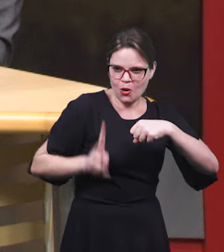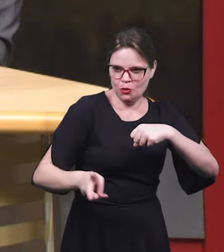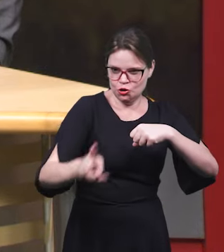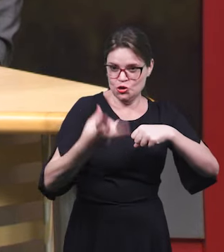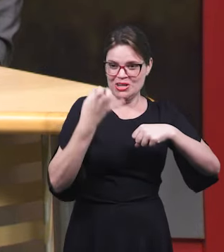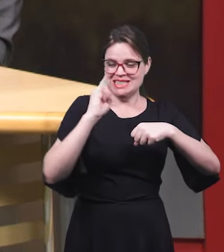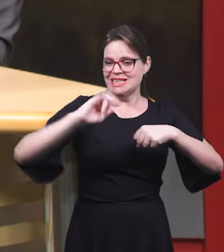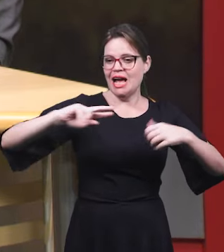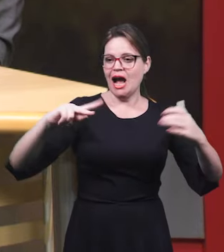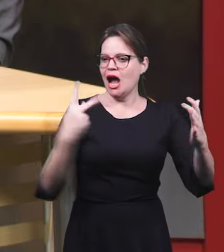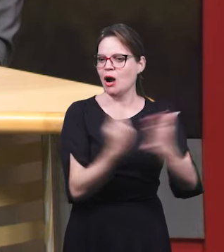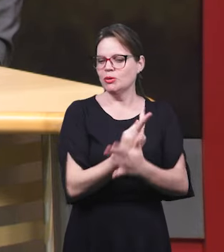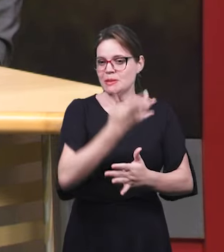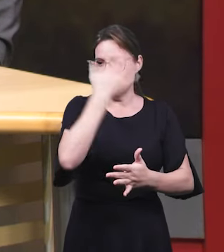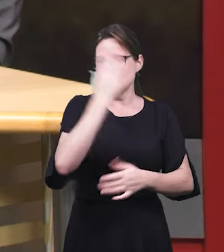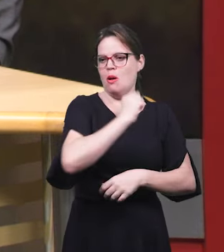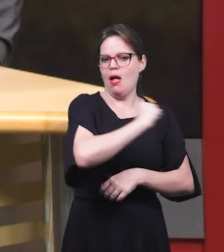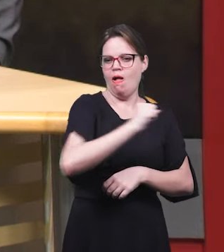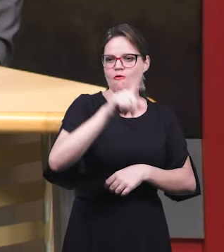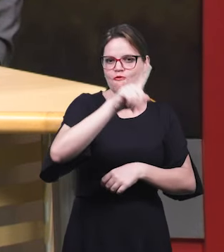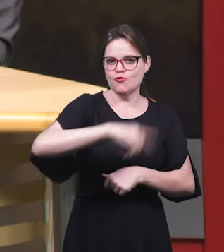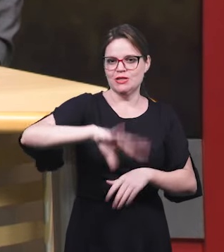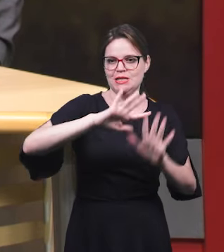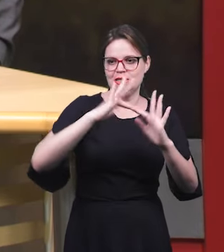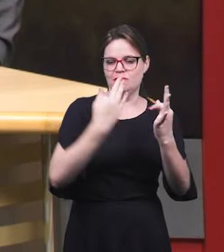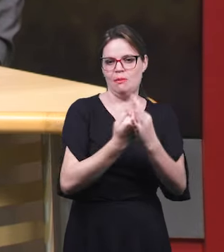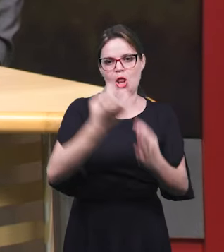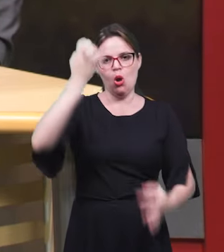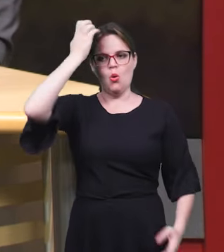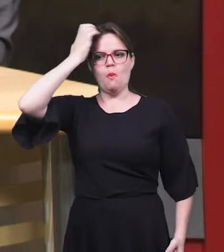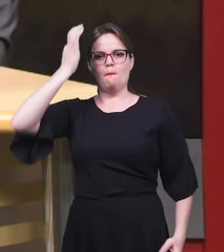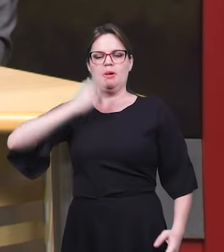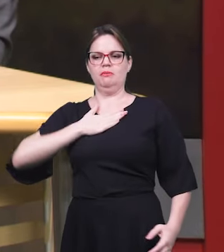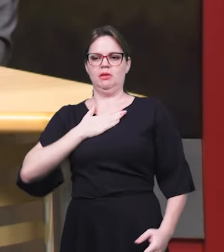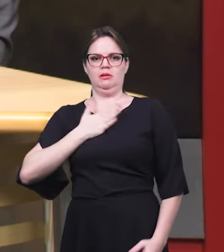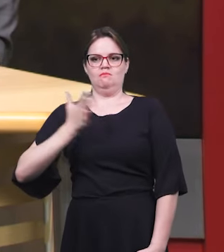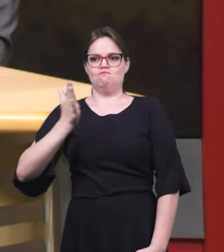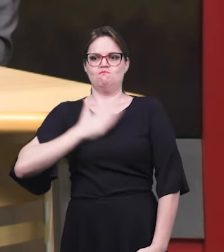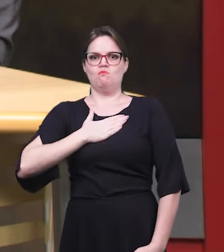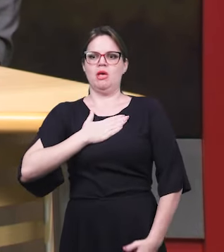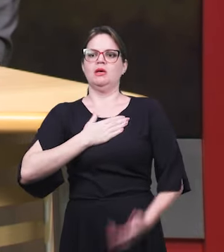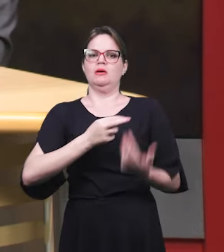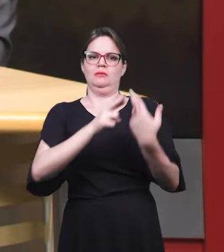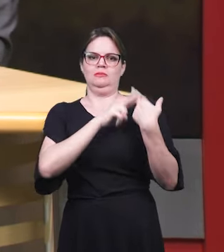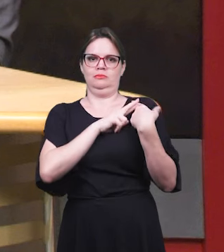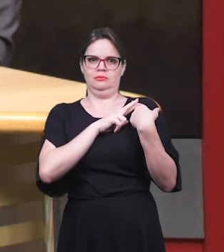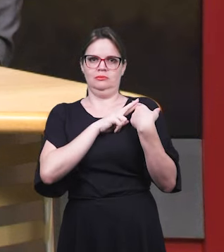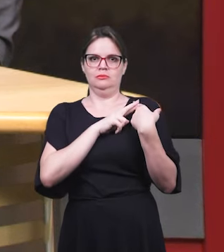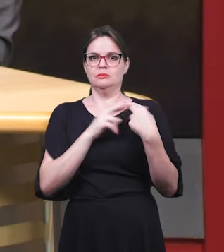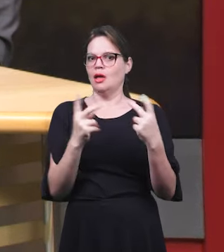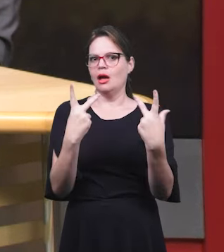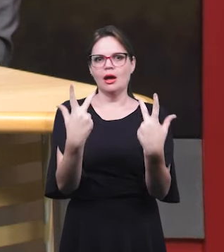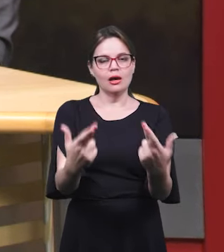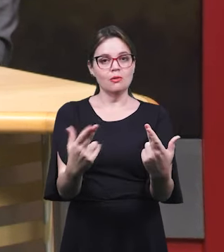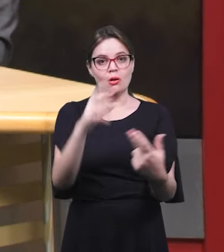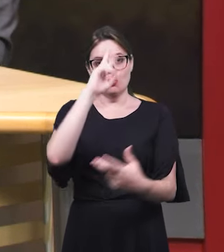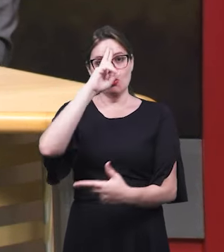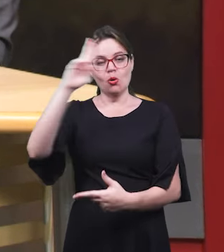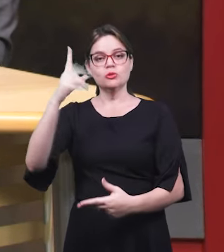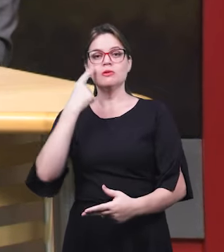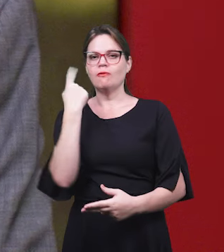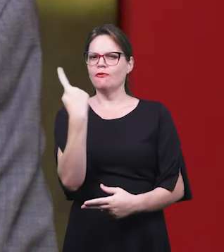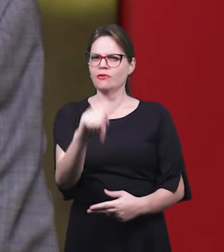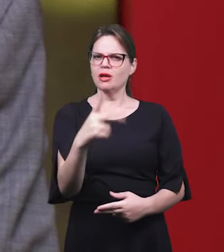rui, não desaba, não está em ruína. E isso é bom para os irmãos, para as irmãs. Orem pelos